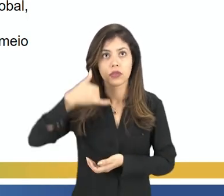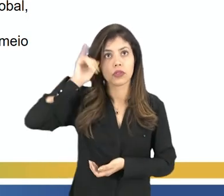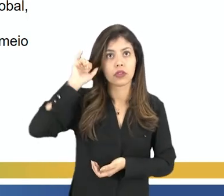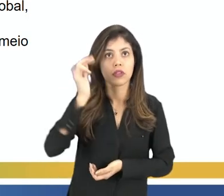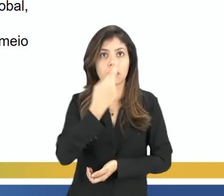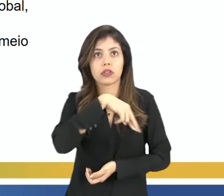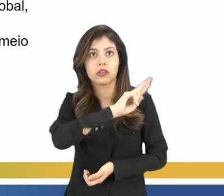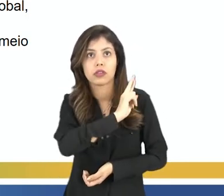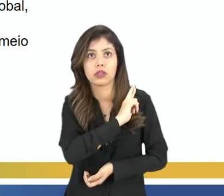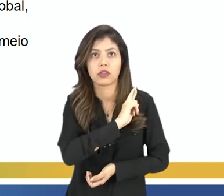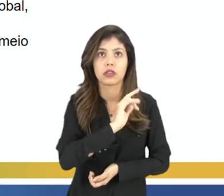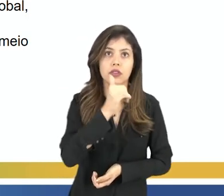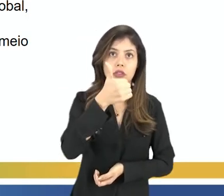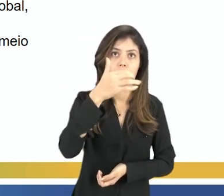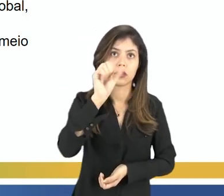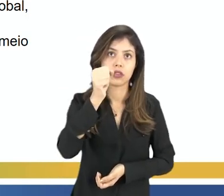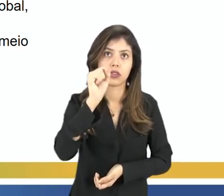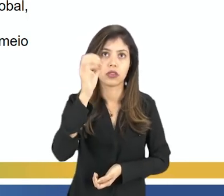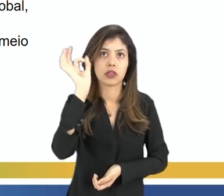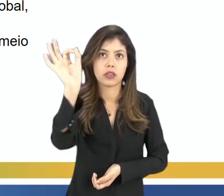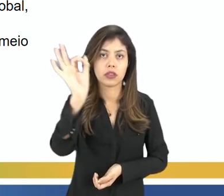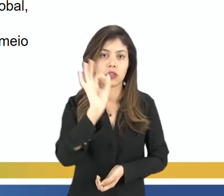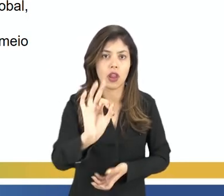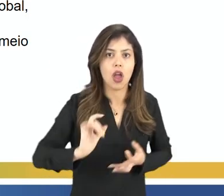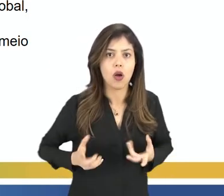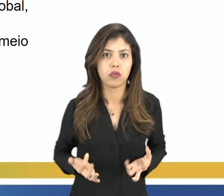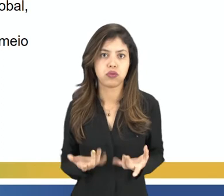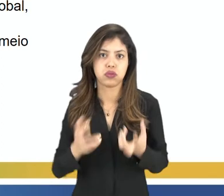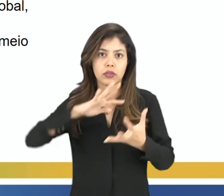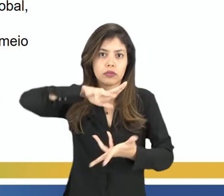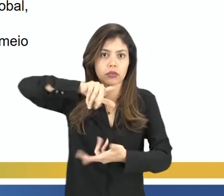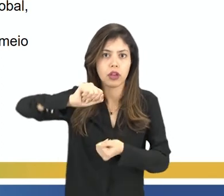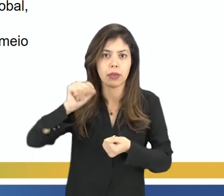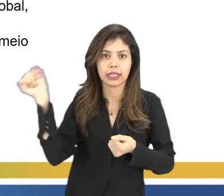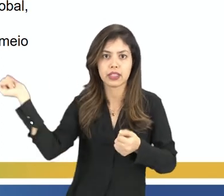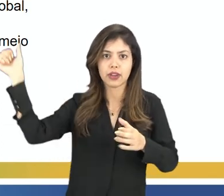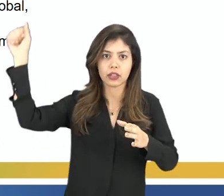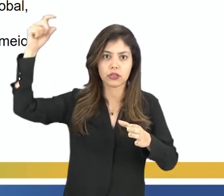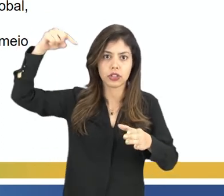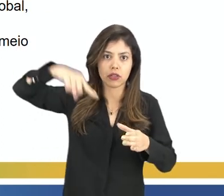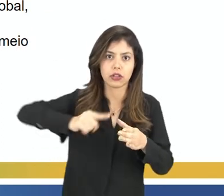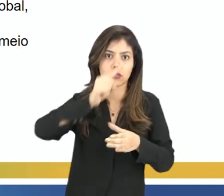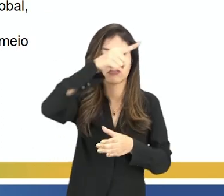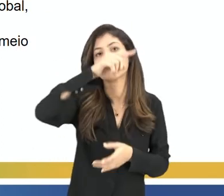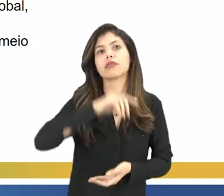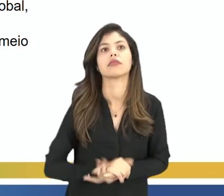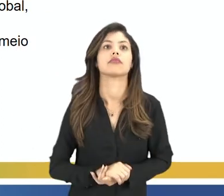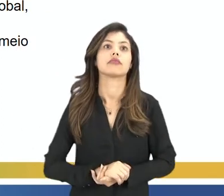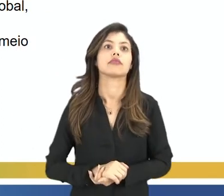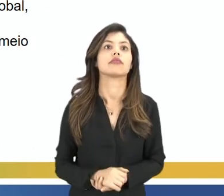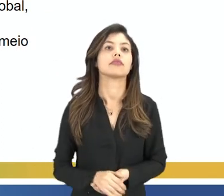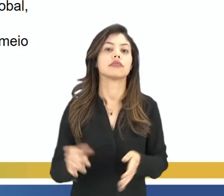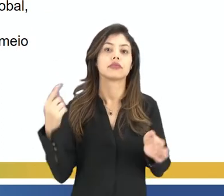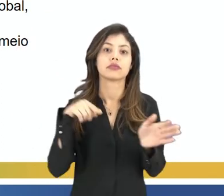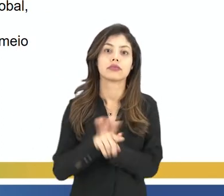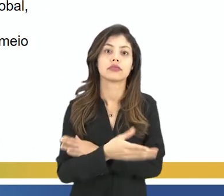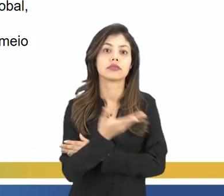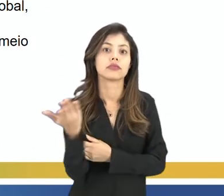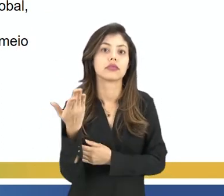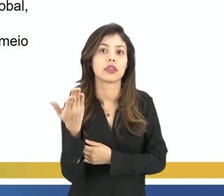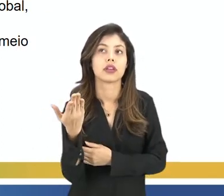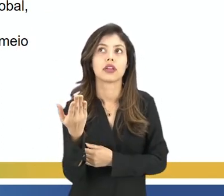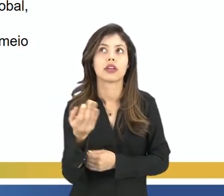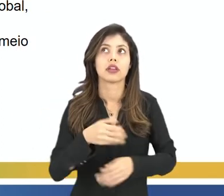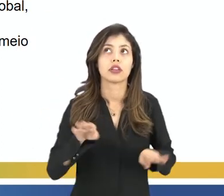um gado é responsável por cerca de 18 por cento do aquecimento global Olha aí gente uma questão